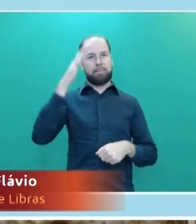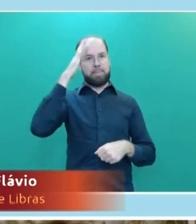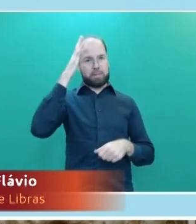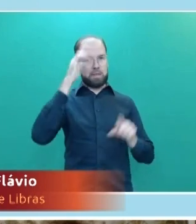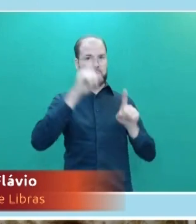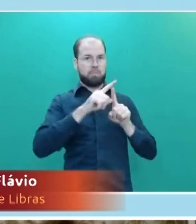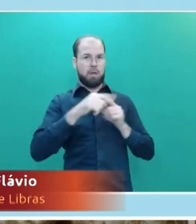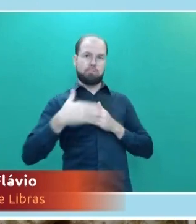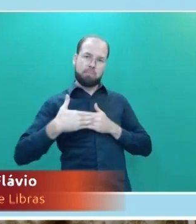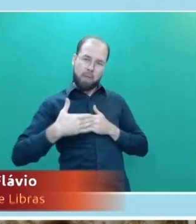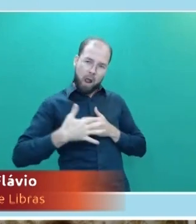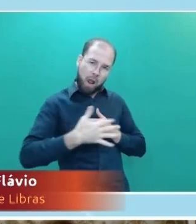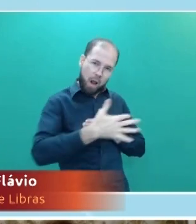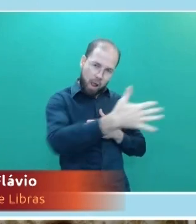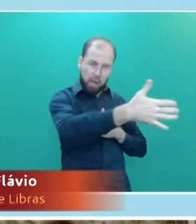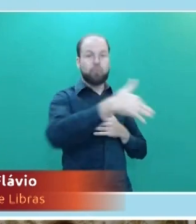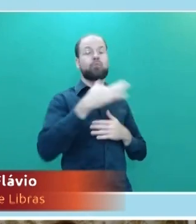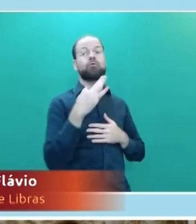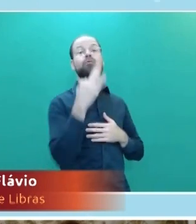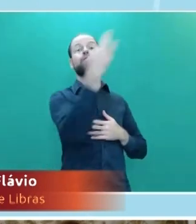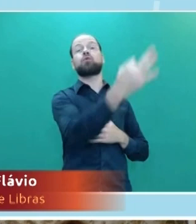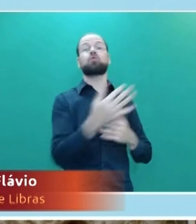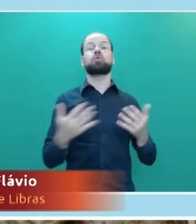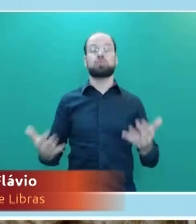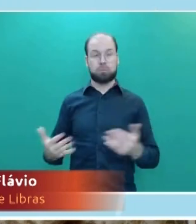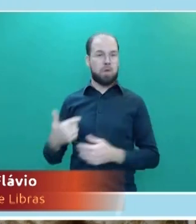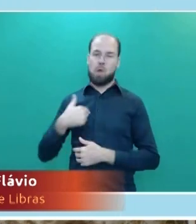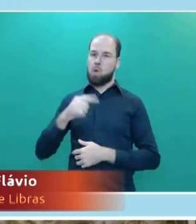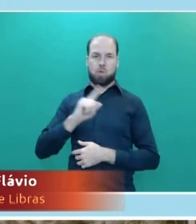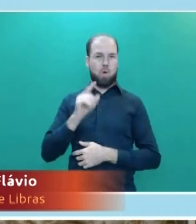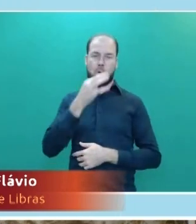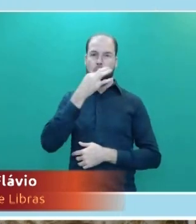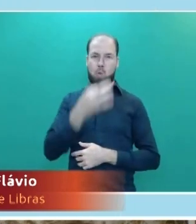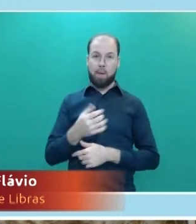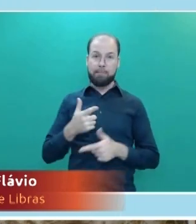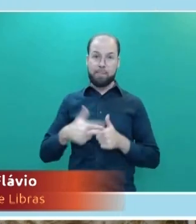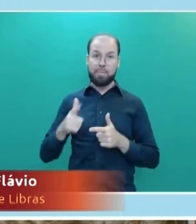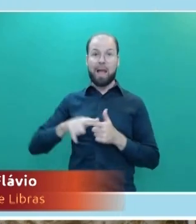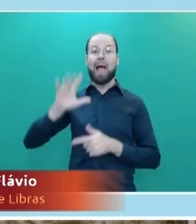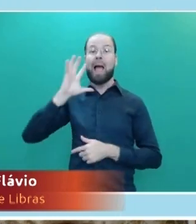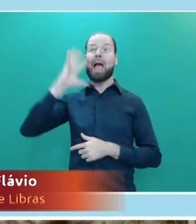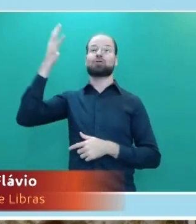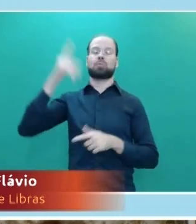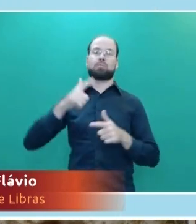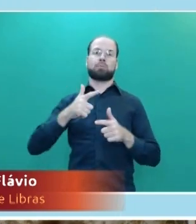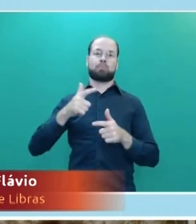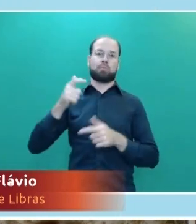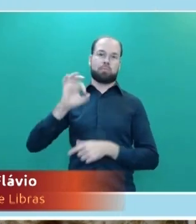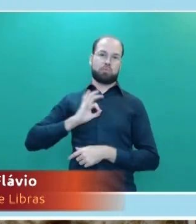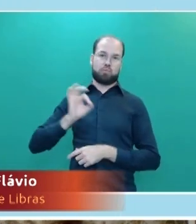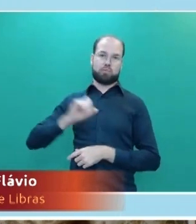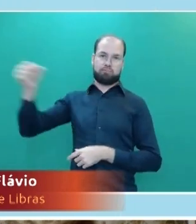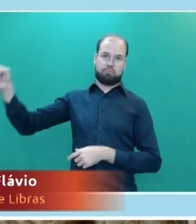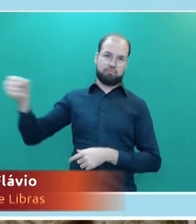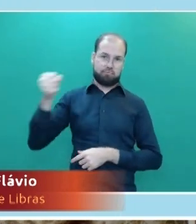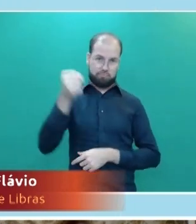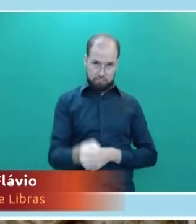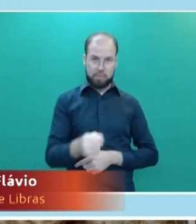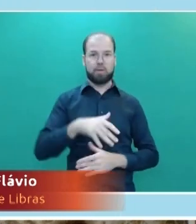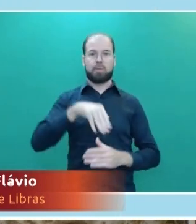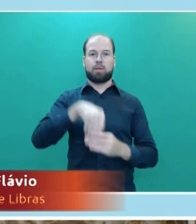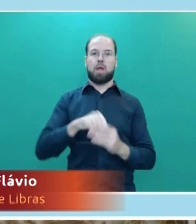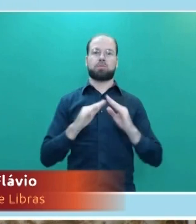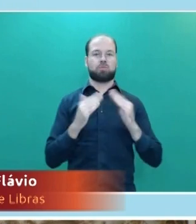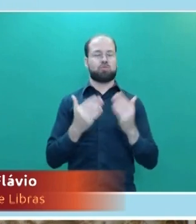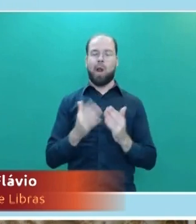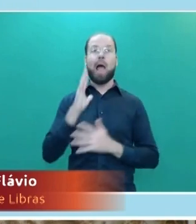Não creio que a gente resolva esse problema trazendo a polícia para dentro da escola. A escola não é